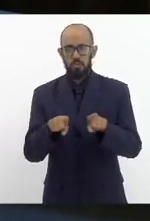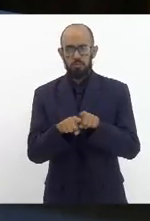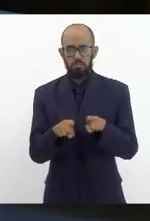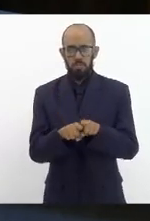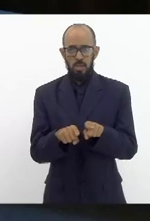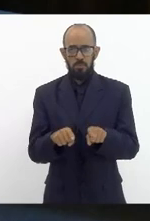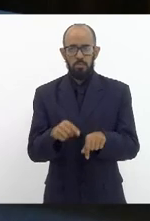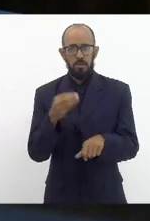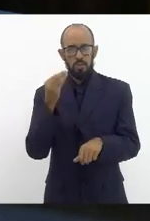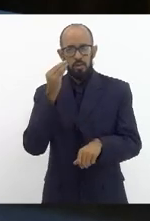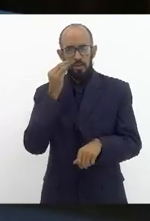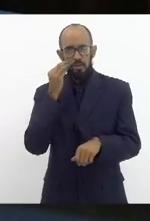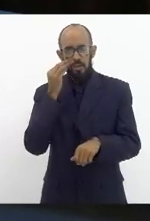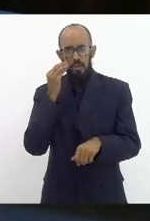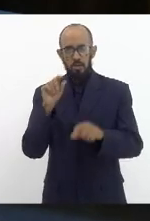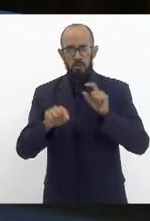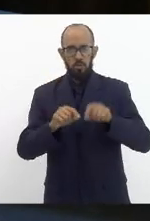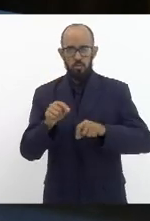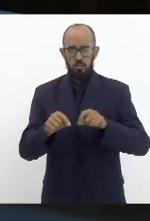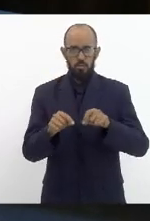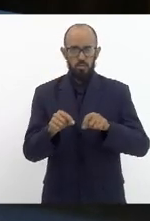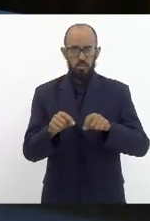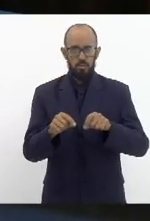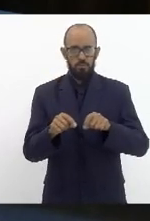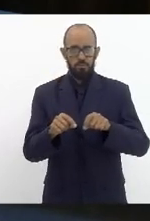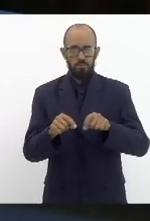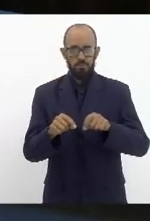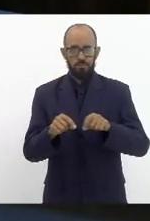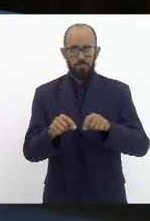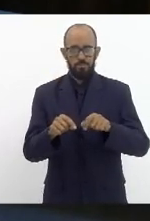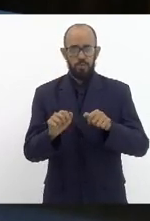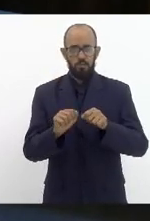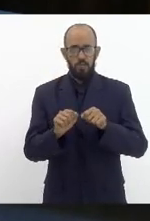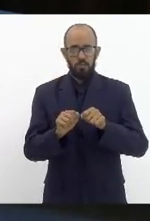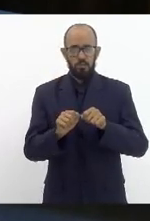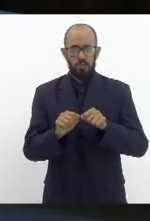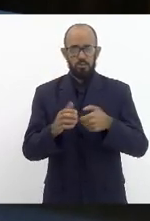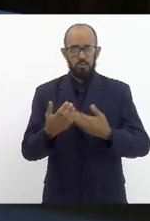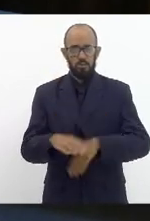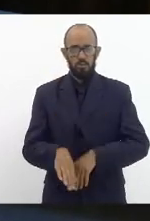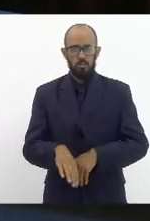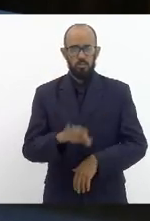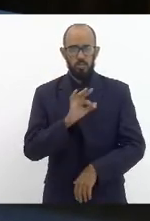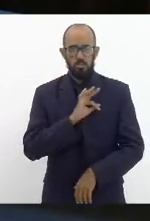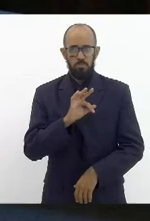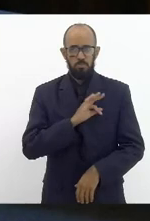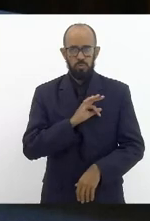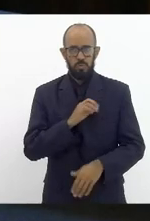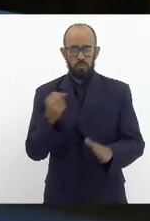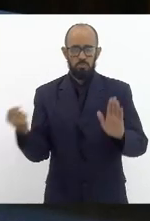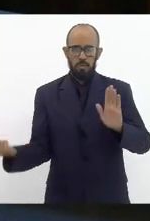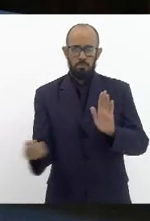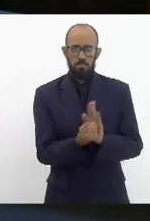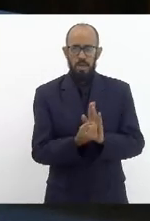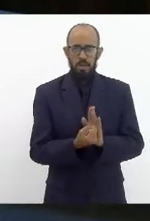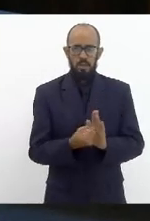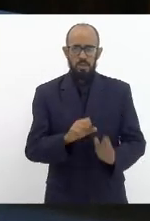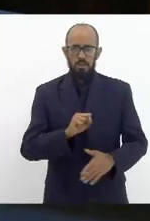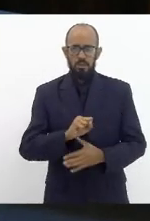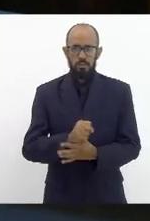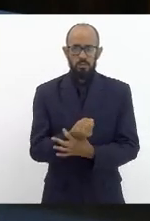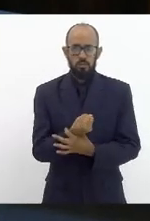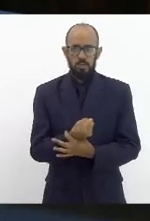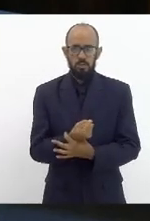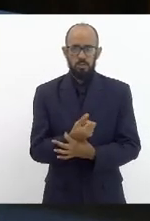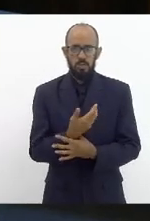no sentido da gente efetivamente fazer desse concurso da Polícia Civil um marco da segurança jurídica